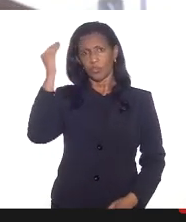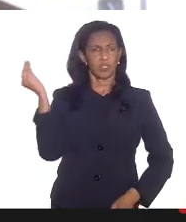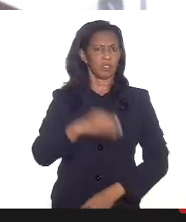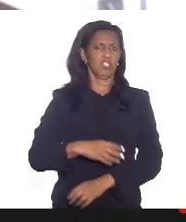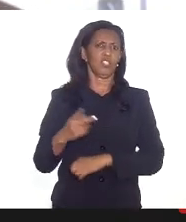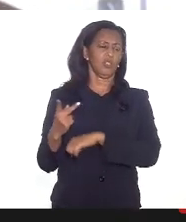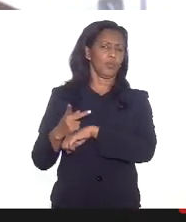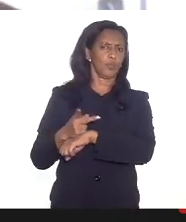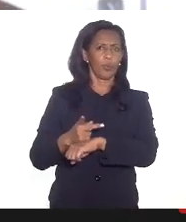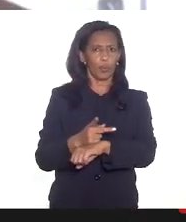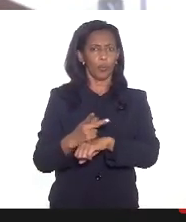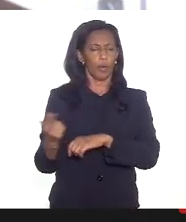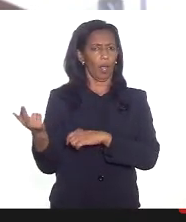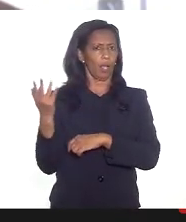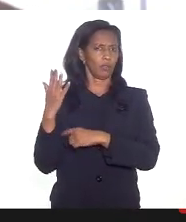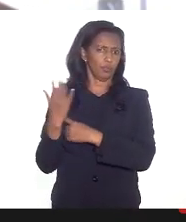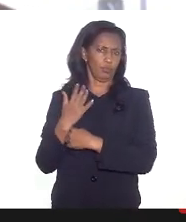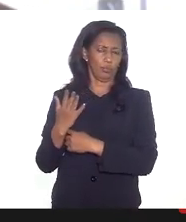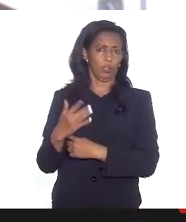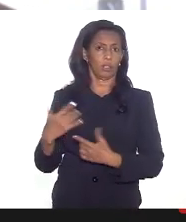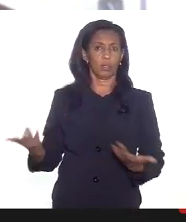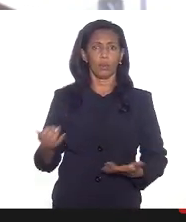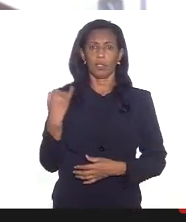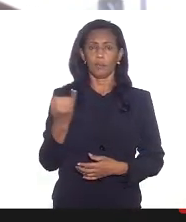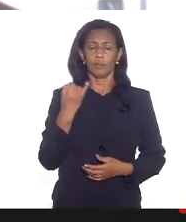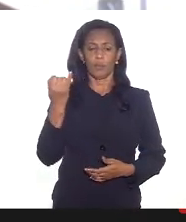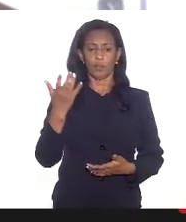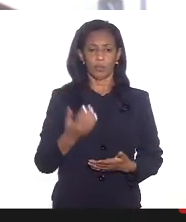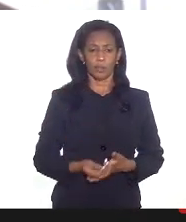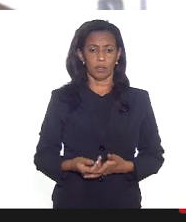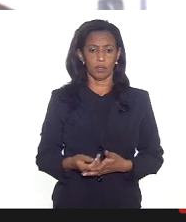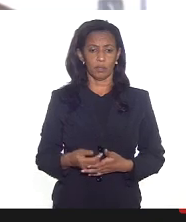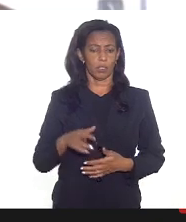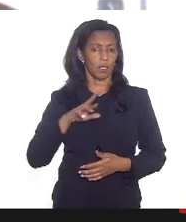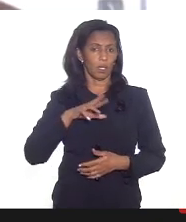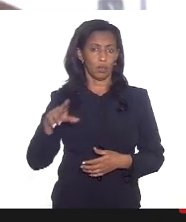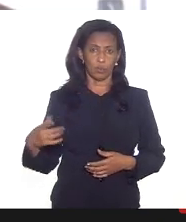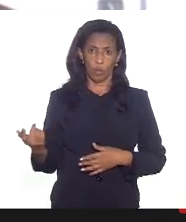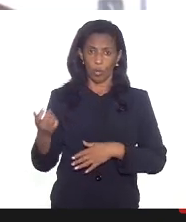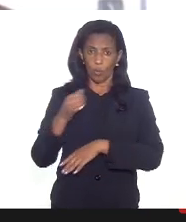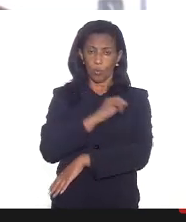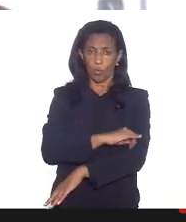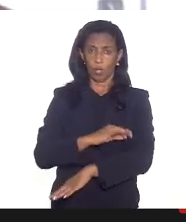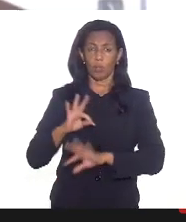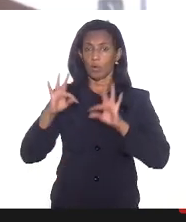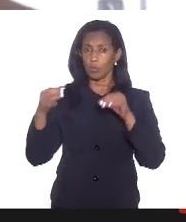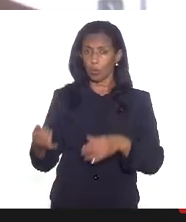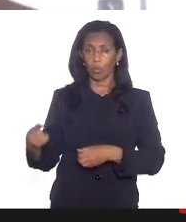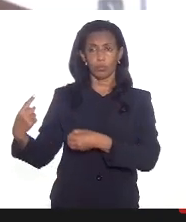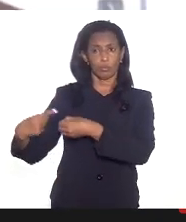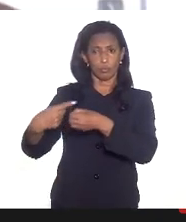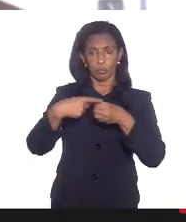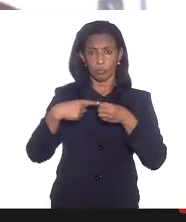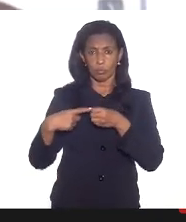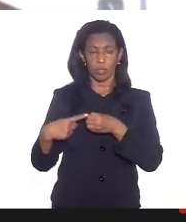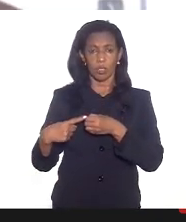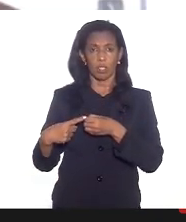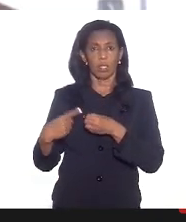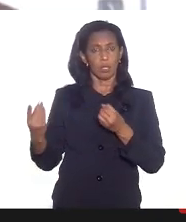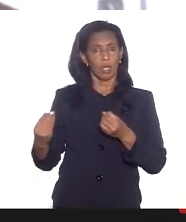de procurar esse atendimento então é importante que quanto é não só município dormir mais que todos os municípios é